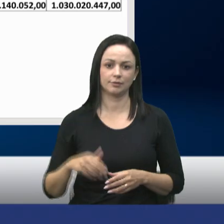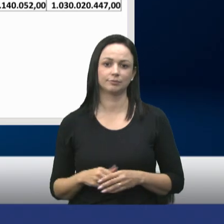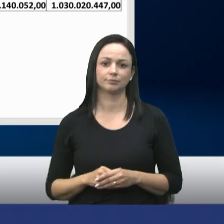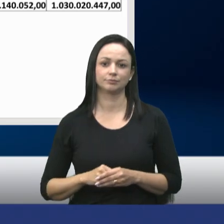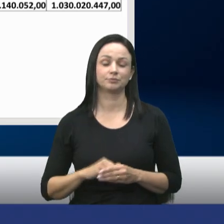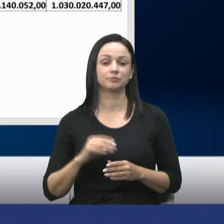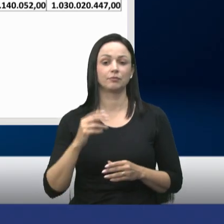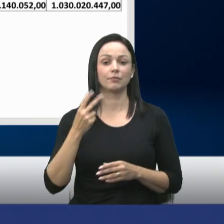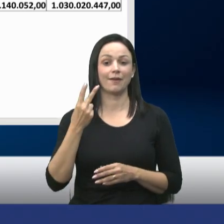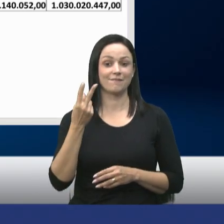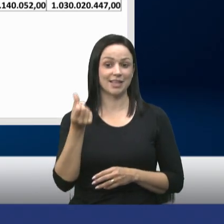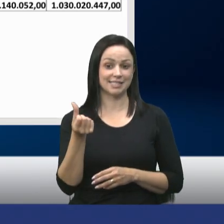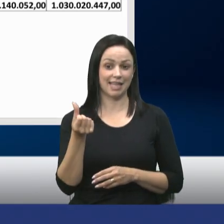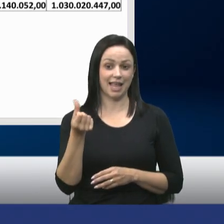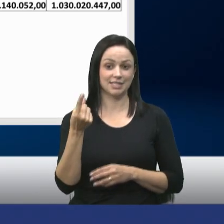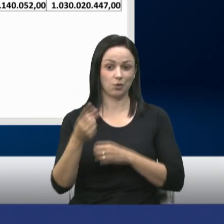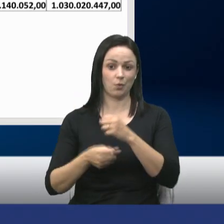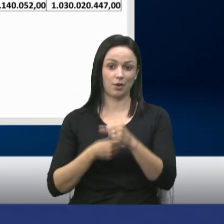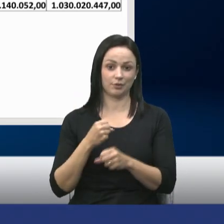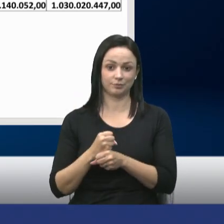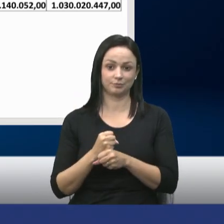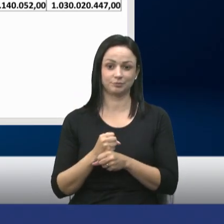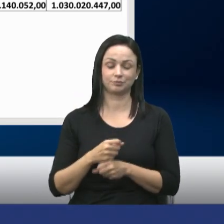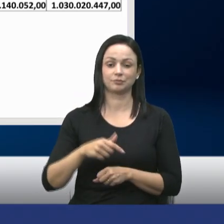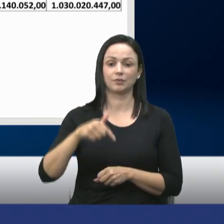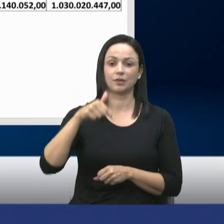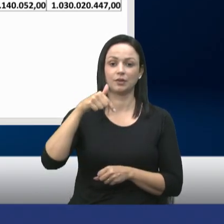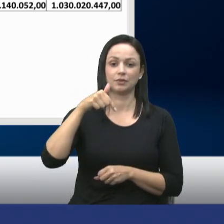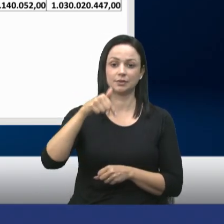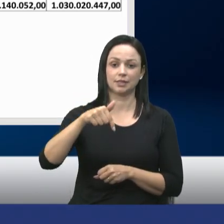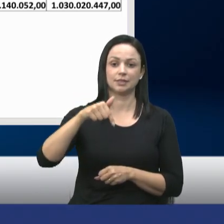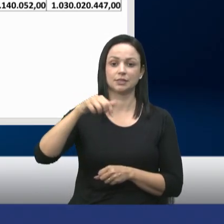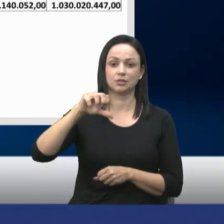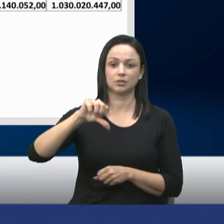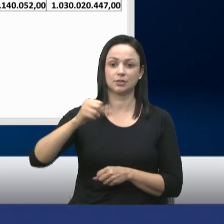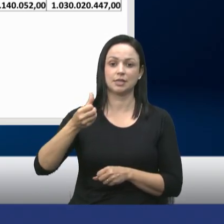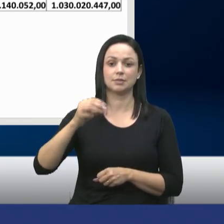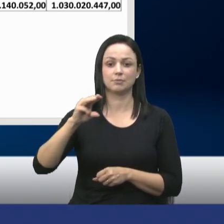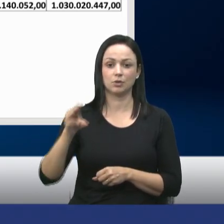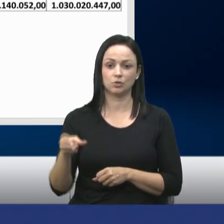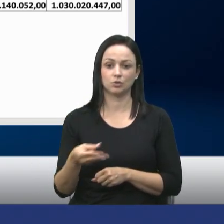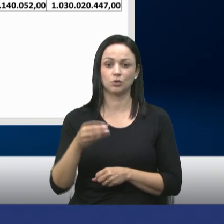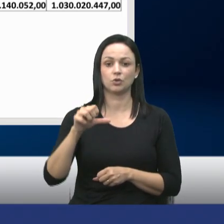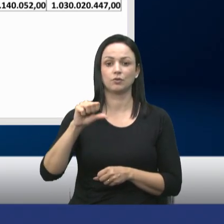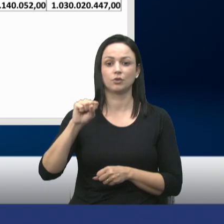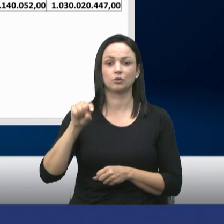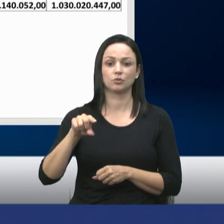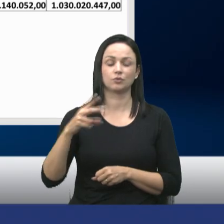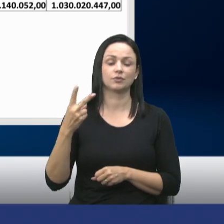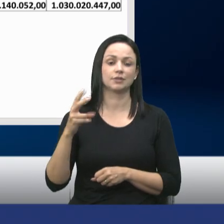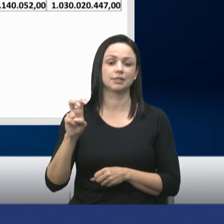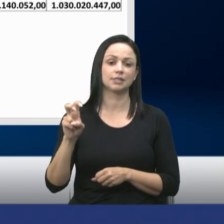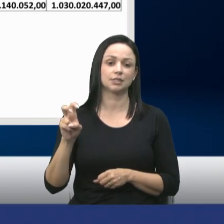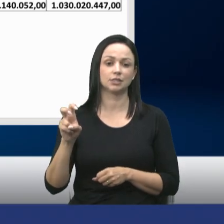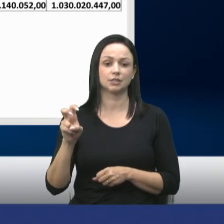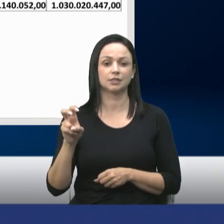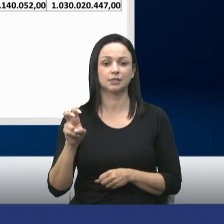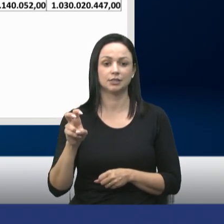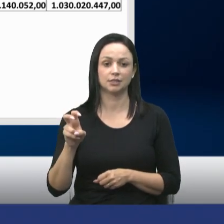Para 2026, dos 796 milhões e 98 mil reais e